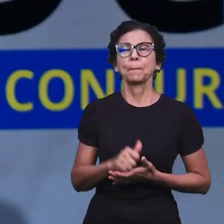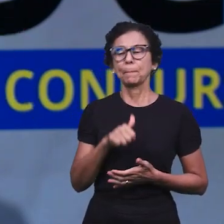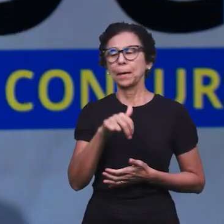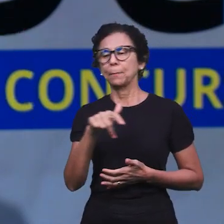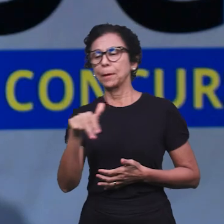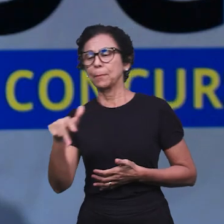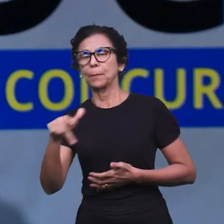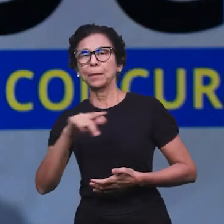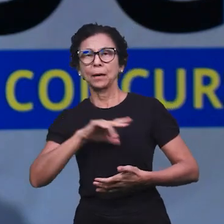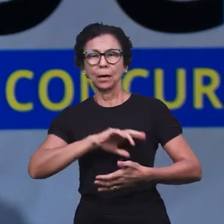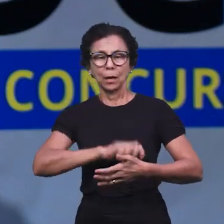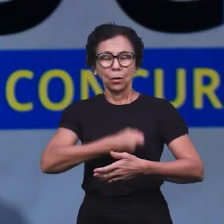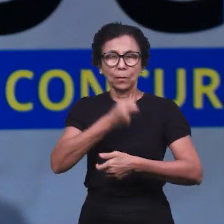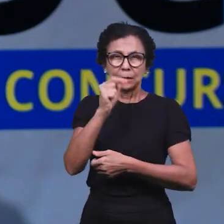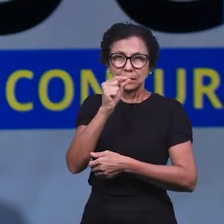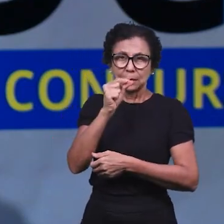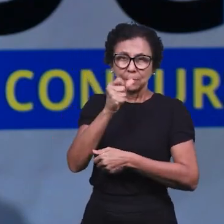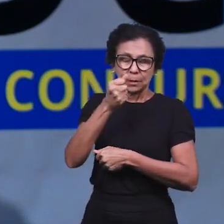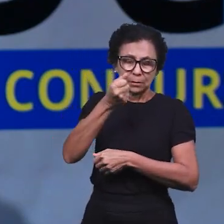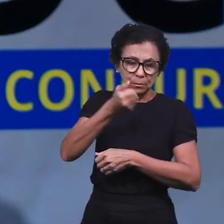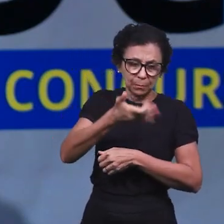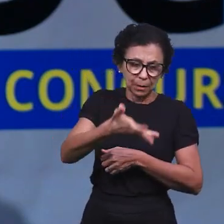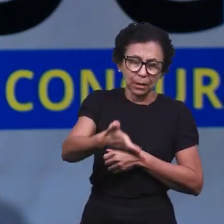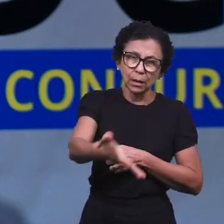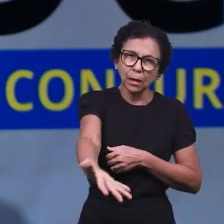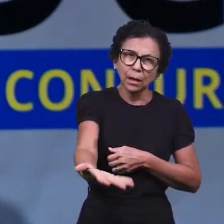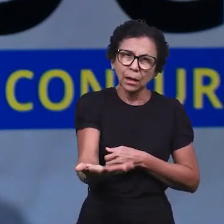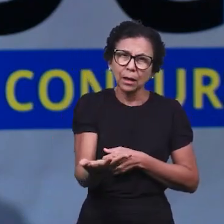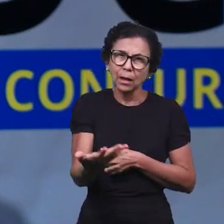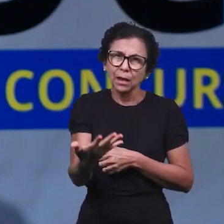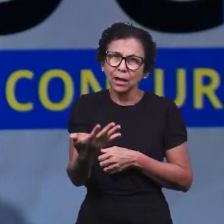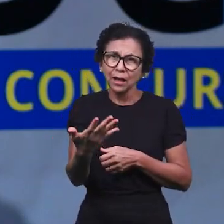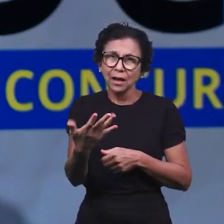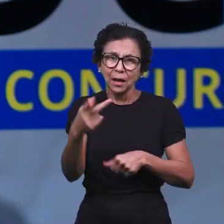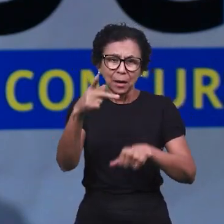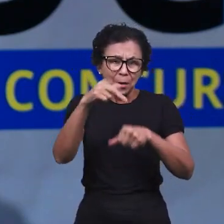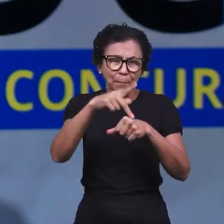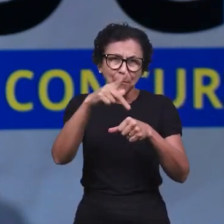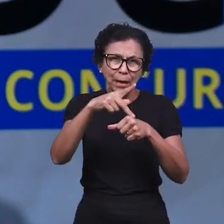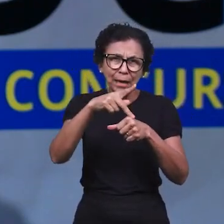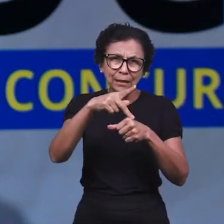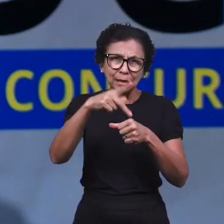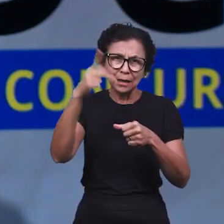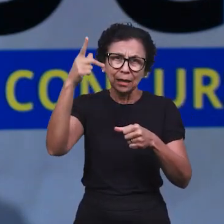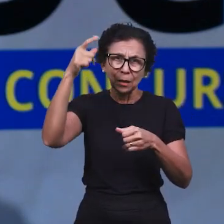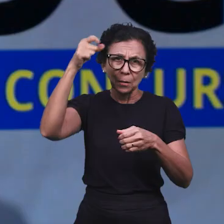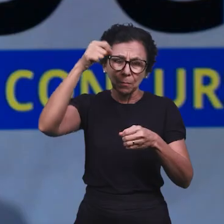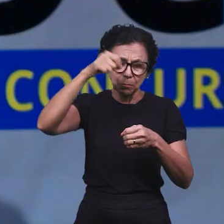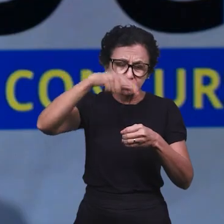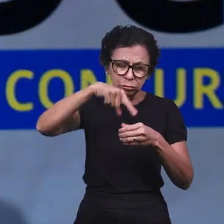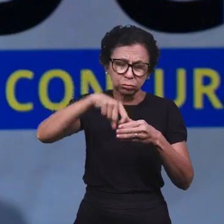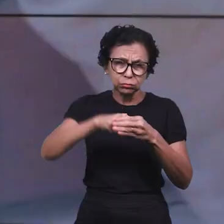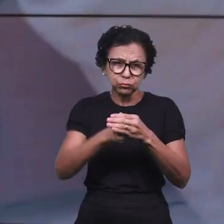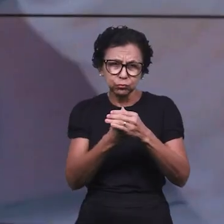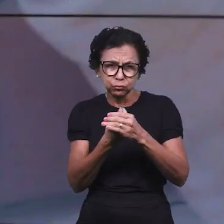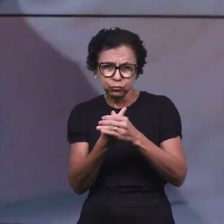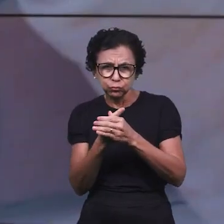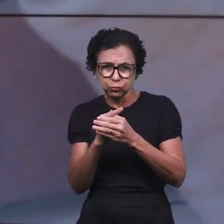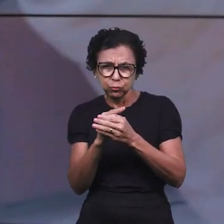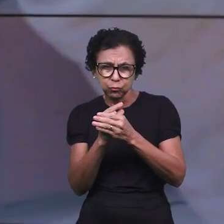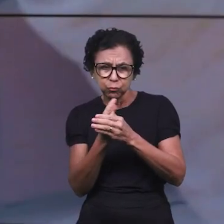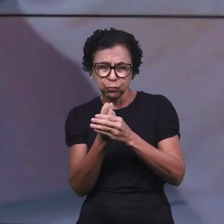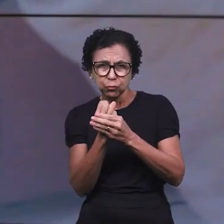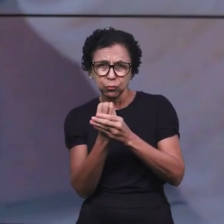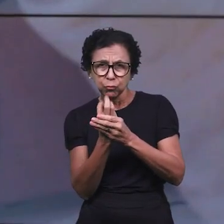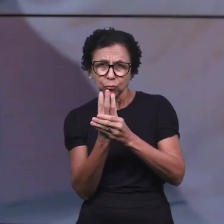parte das sementes caíram no meio das pedras, não tiveram profundidade e as sementes não cresceram. E isso se aplica